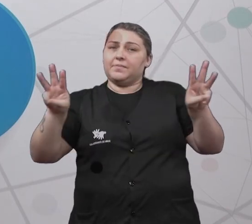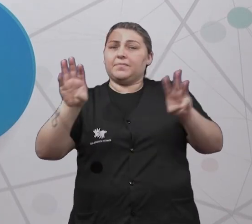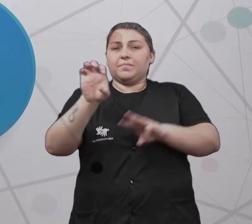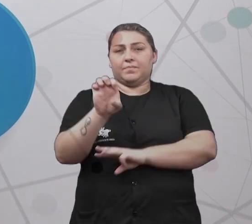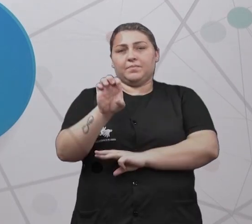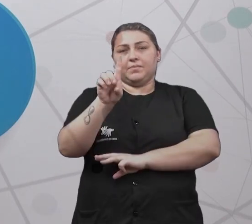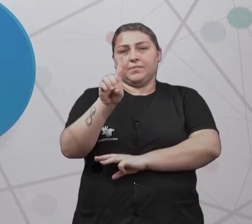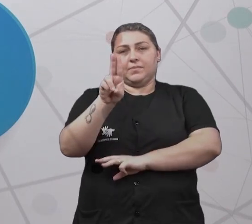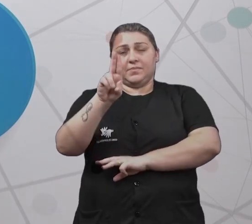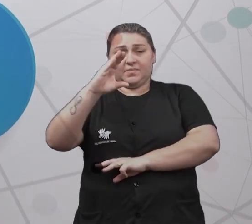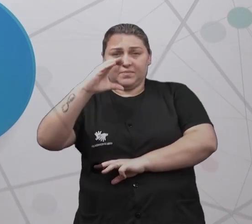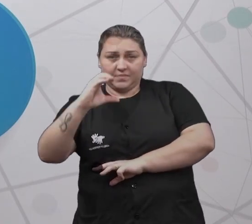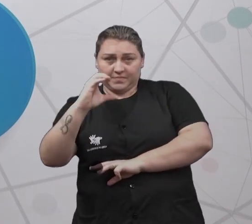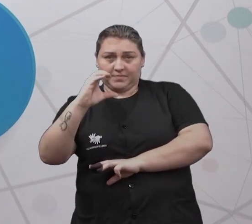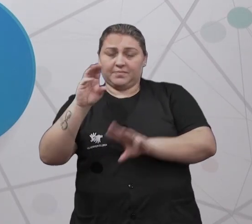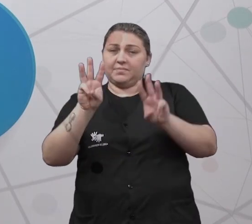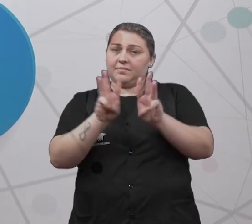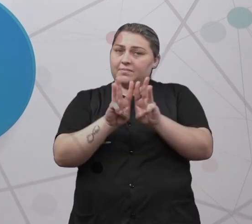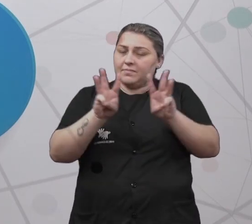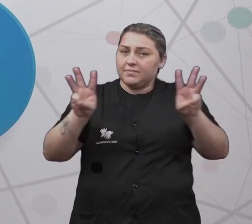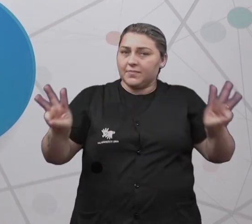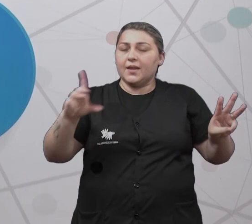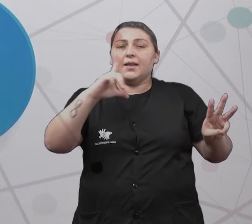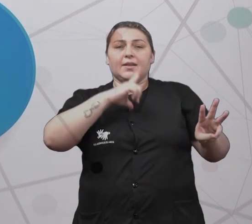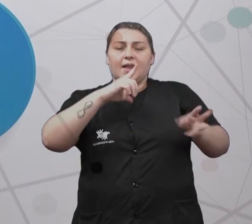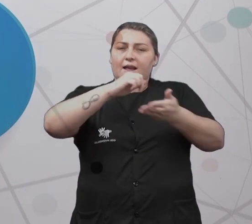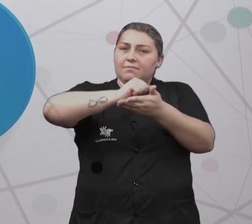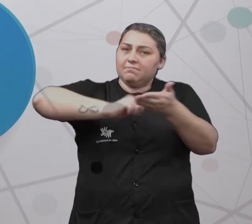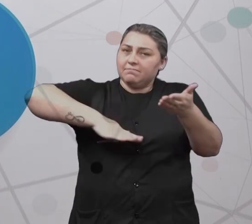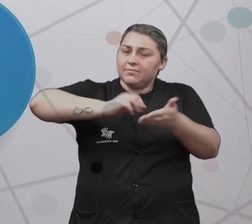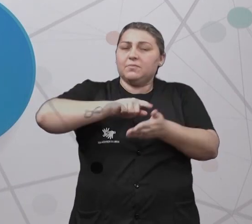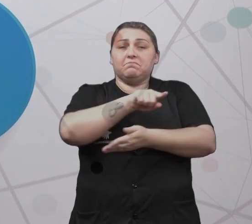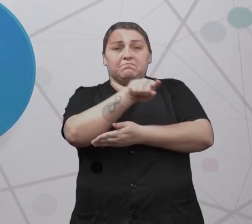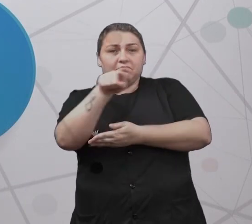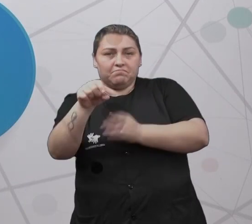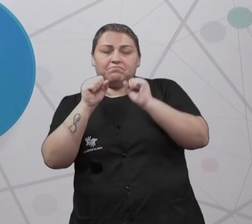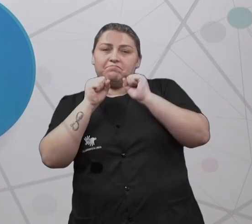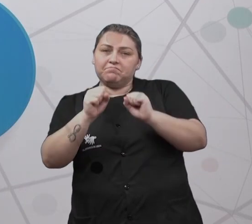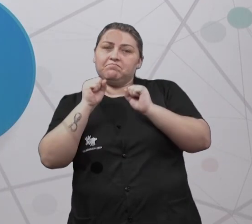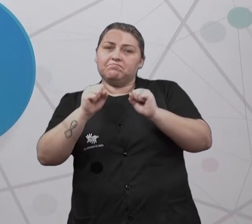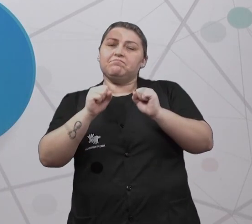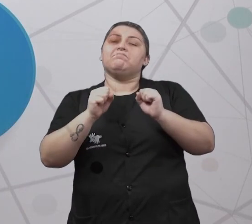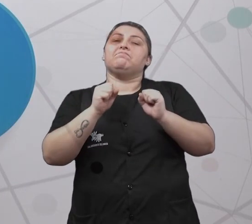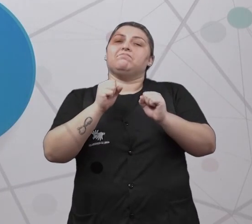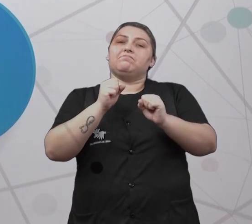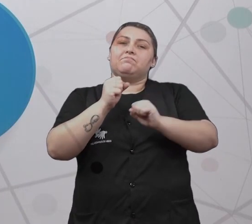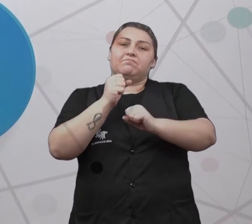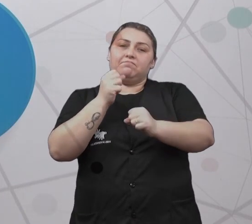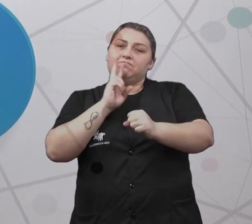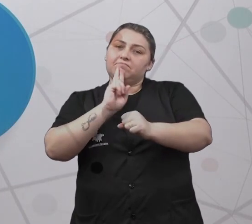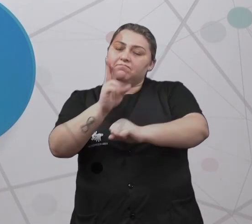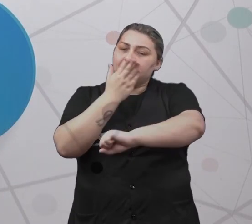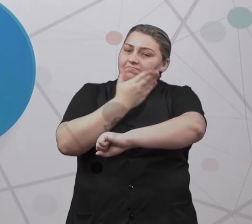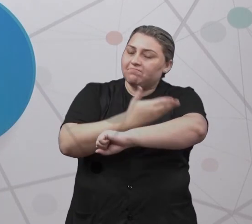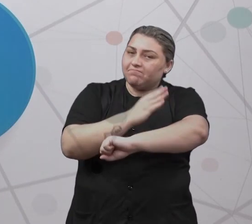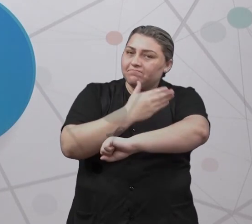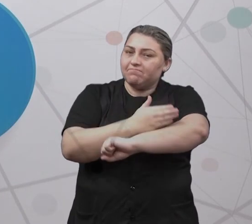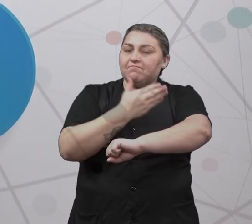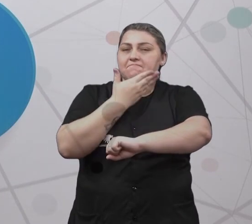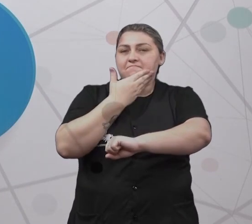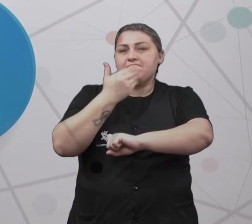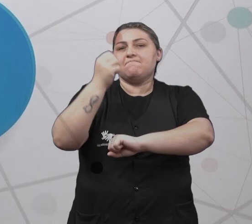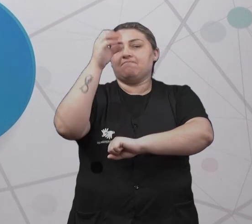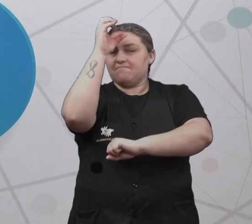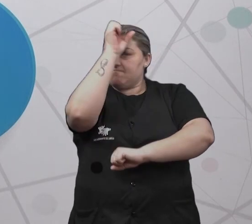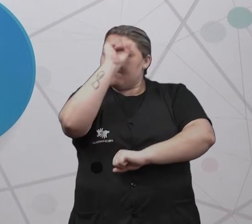plataforma Eduque. Nessa plataforma vai ter atividades para que você possa desenvolver melhor o seu aprendizado.